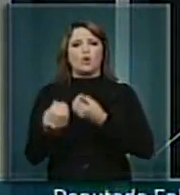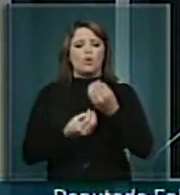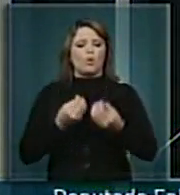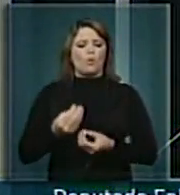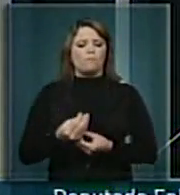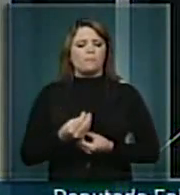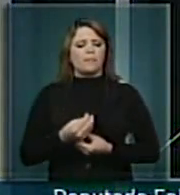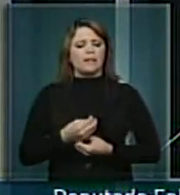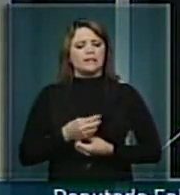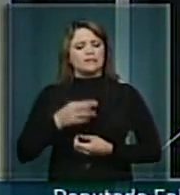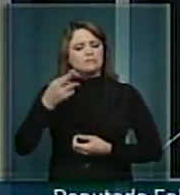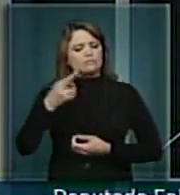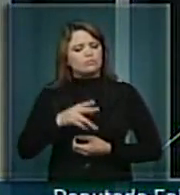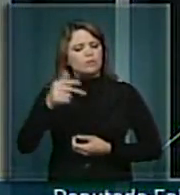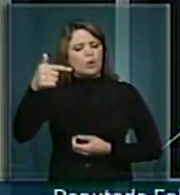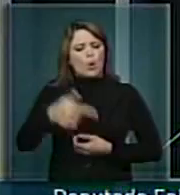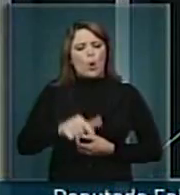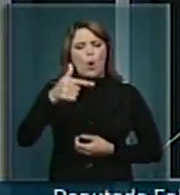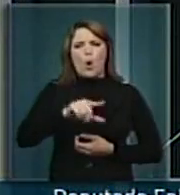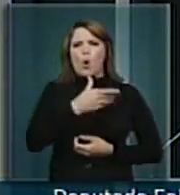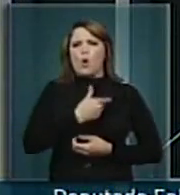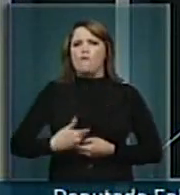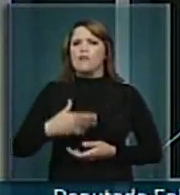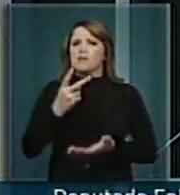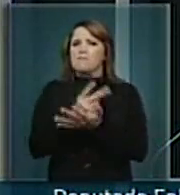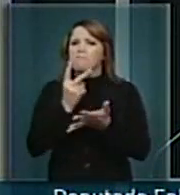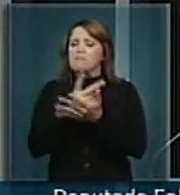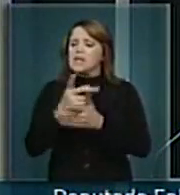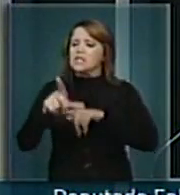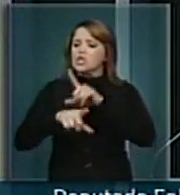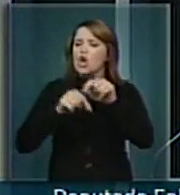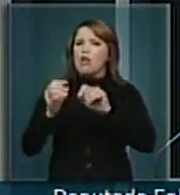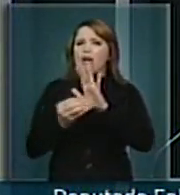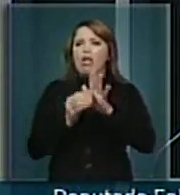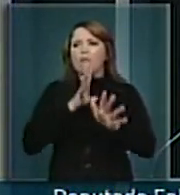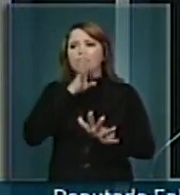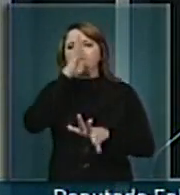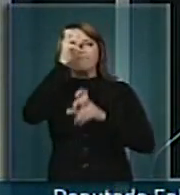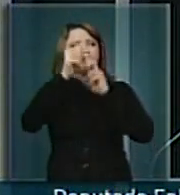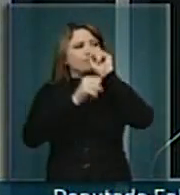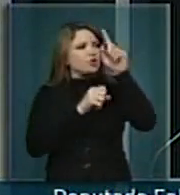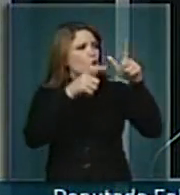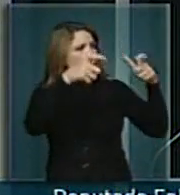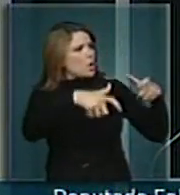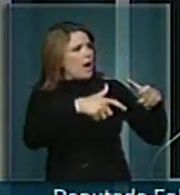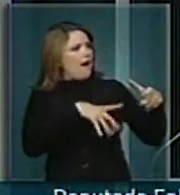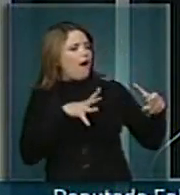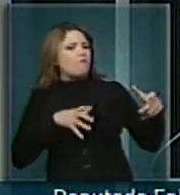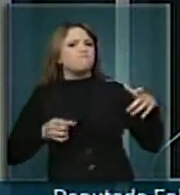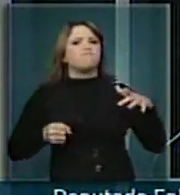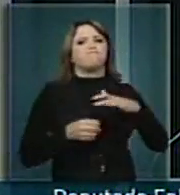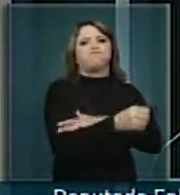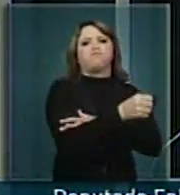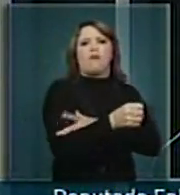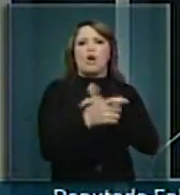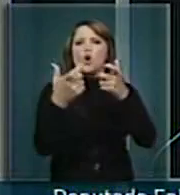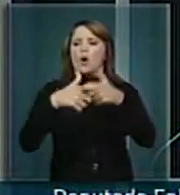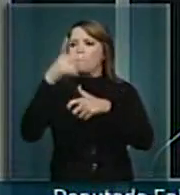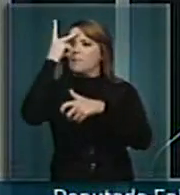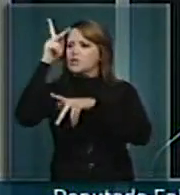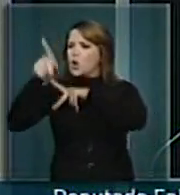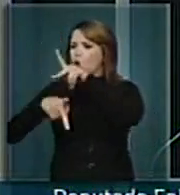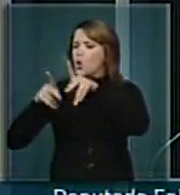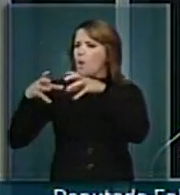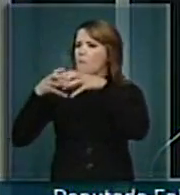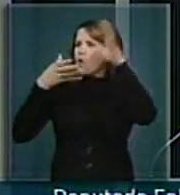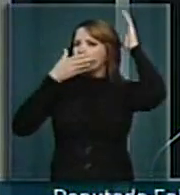pusilanimidade de sucessivos governos, tanto na definição aleatória de reservas, onde amontoaram diferentes etnias,